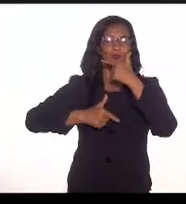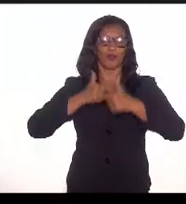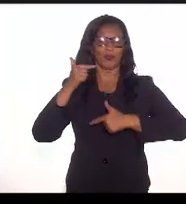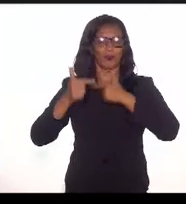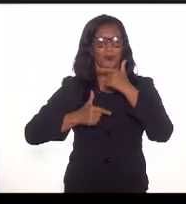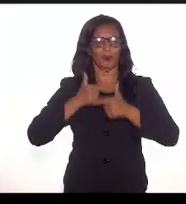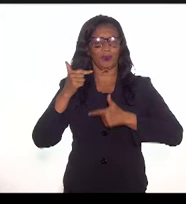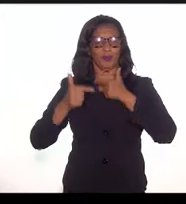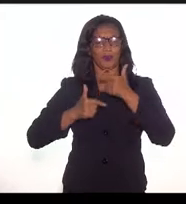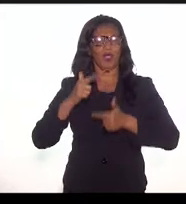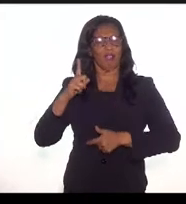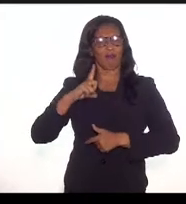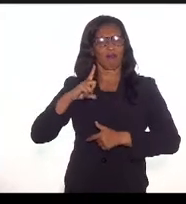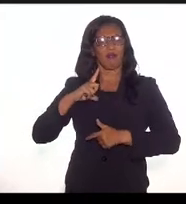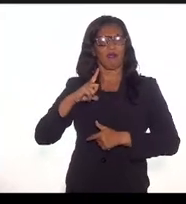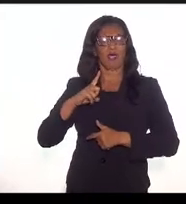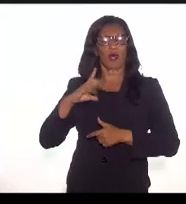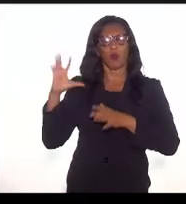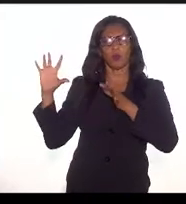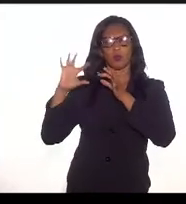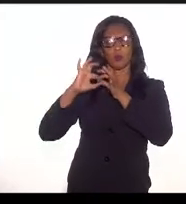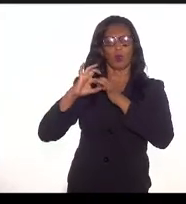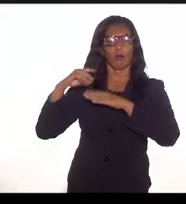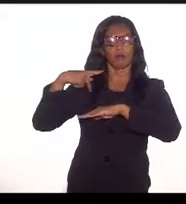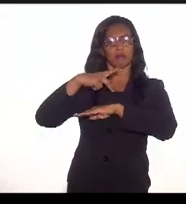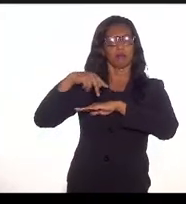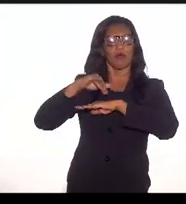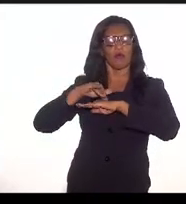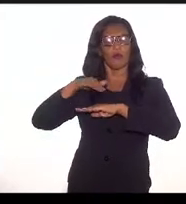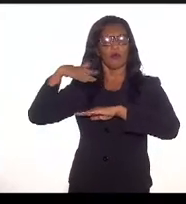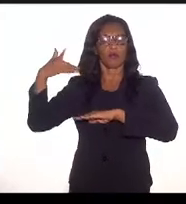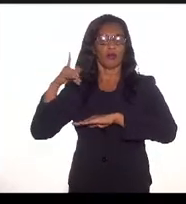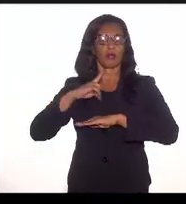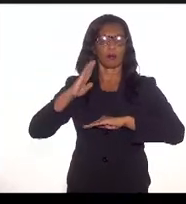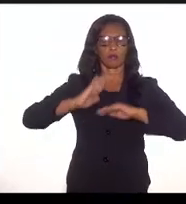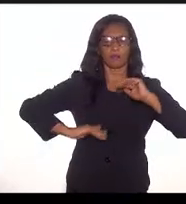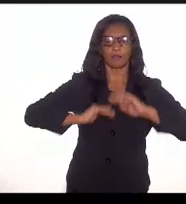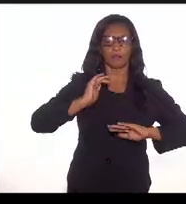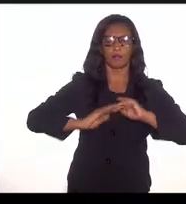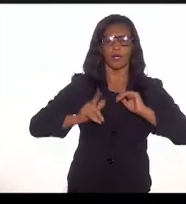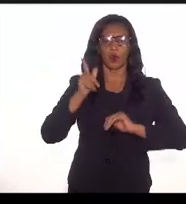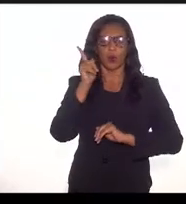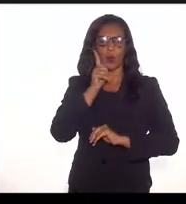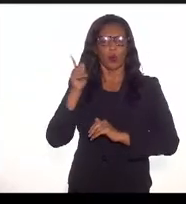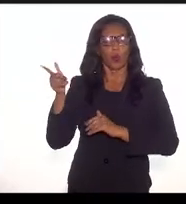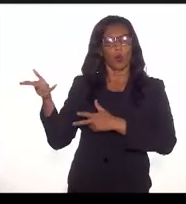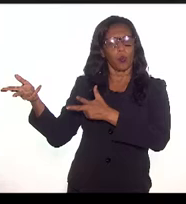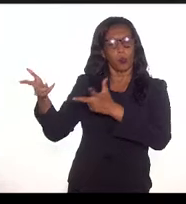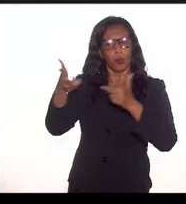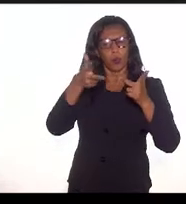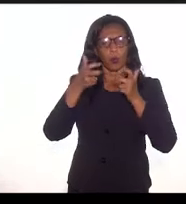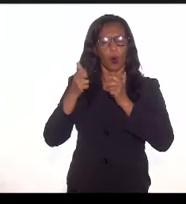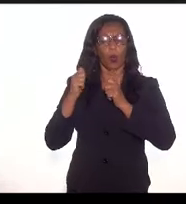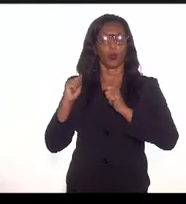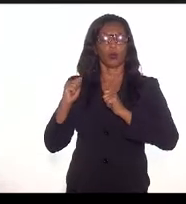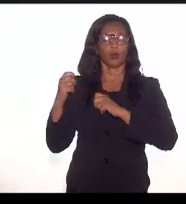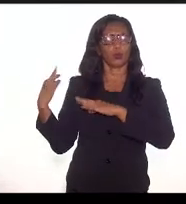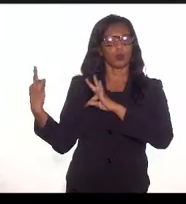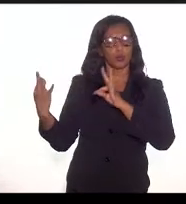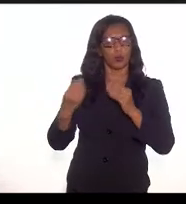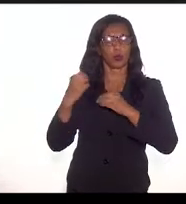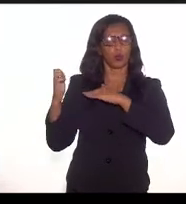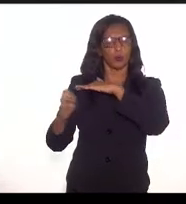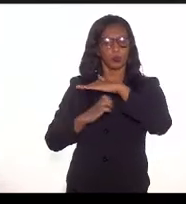temos relevância nacional e temos capacidade de absorver qualquer tipo de empreendimento no estado. Um